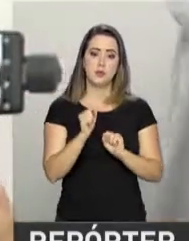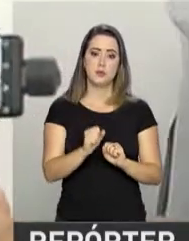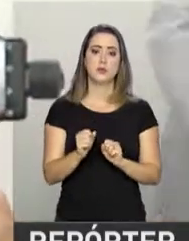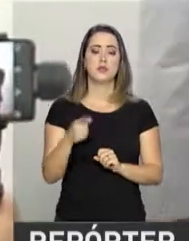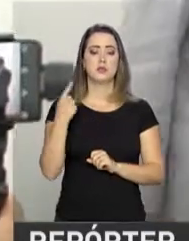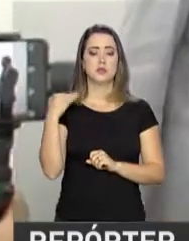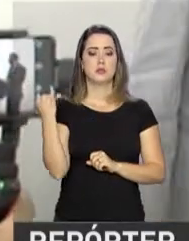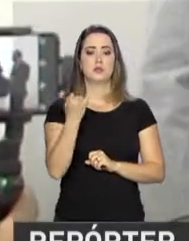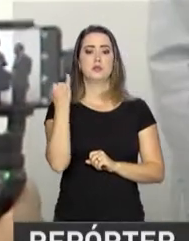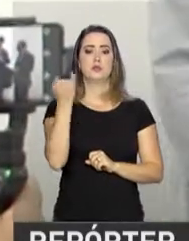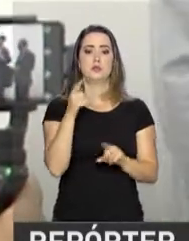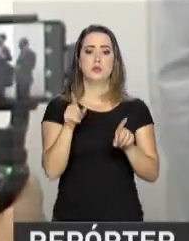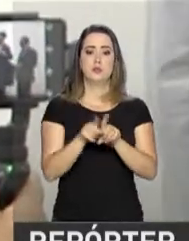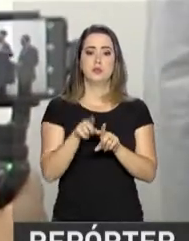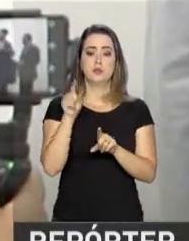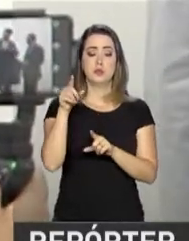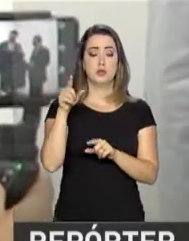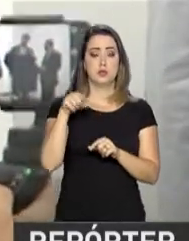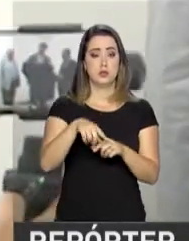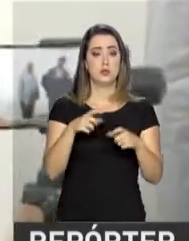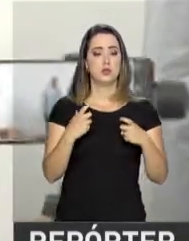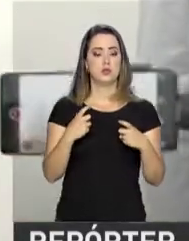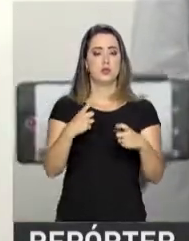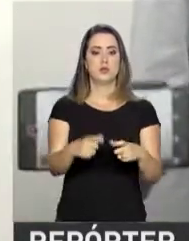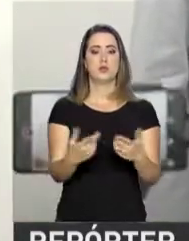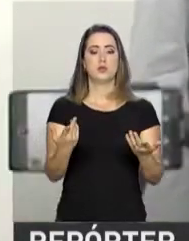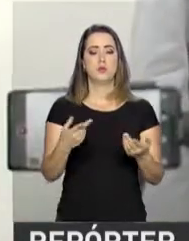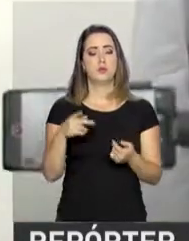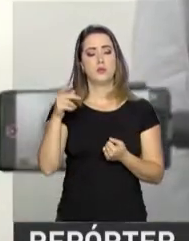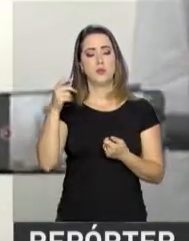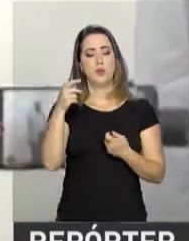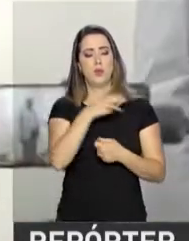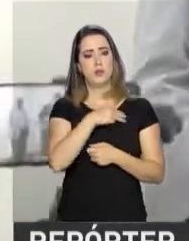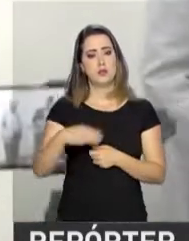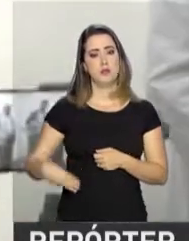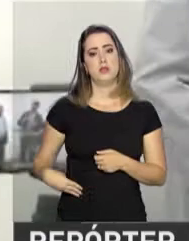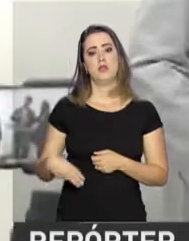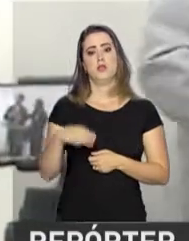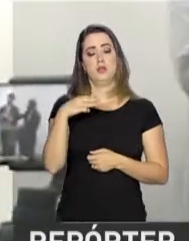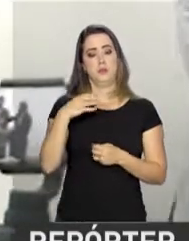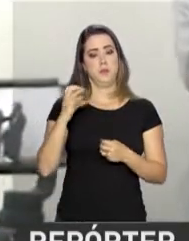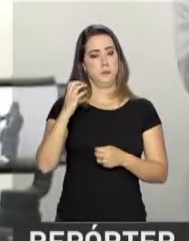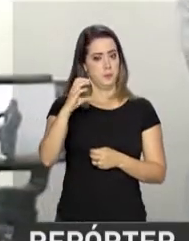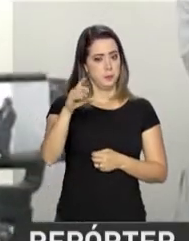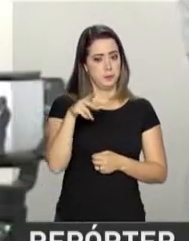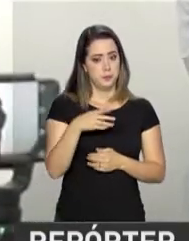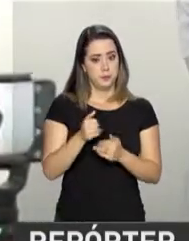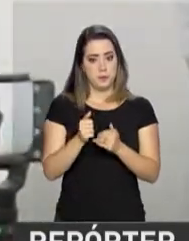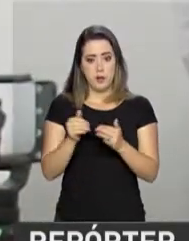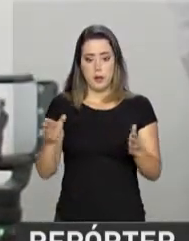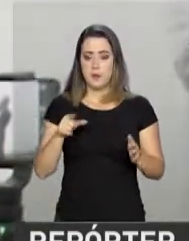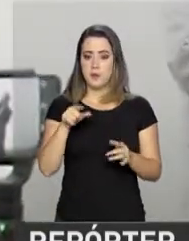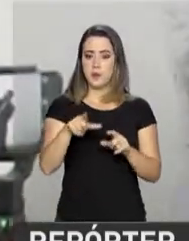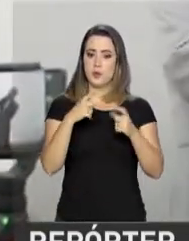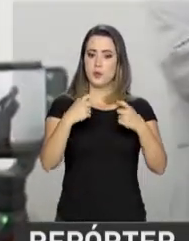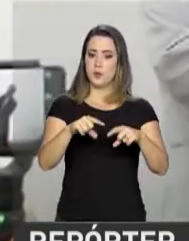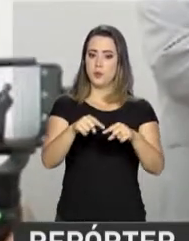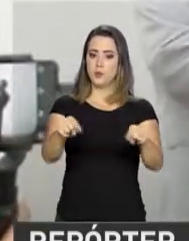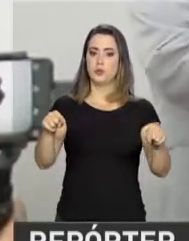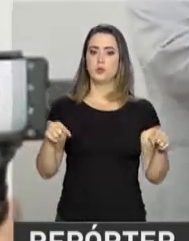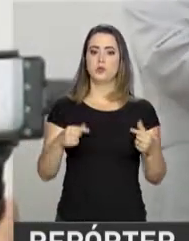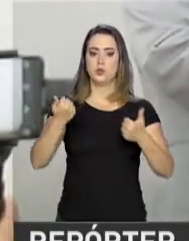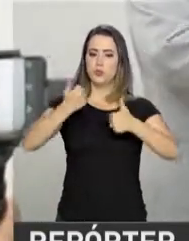terça feira o ministro da ciência tecnologia e inovações e comunicações gilberto kassab inaugurou o prédio do laboratório